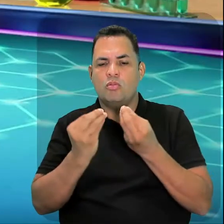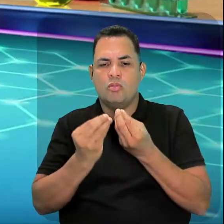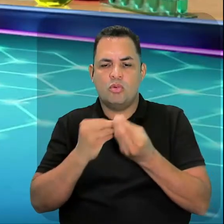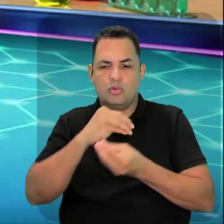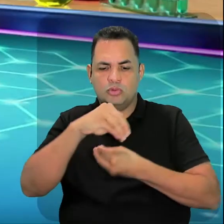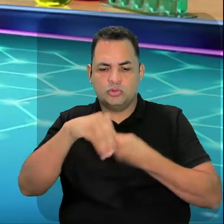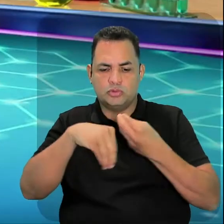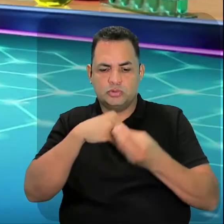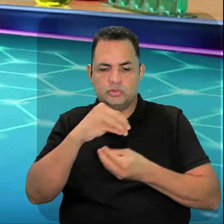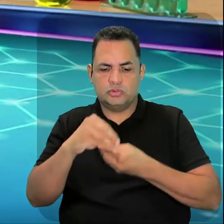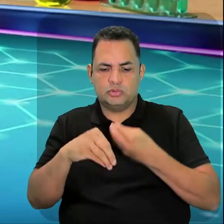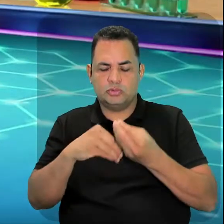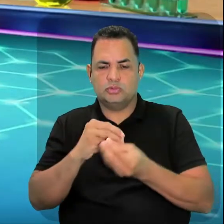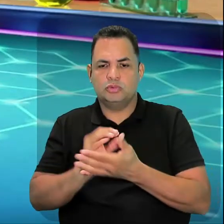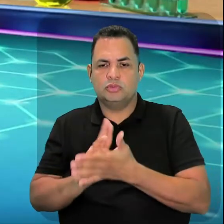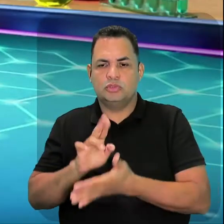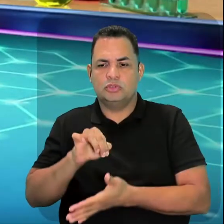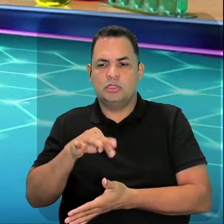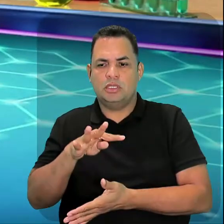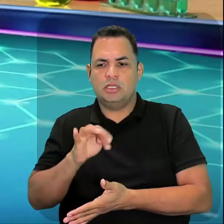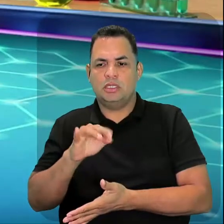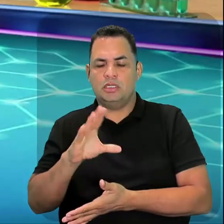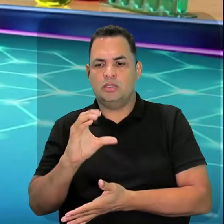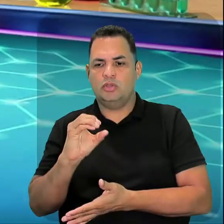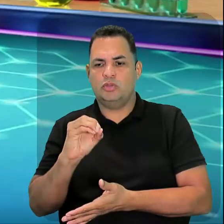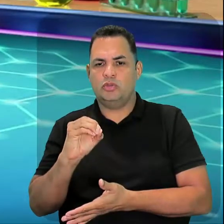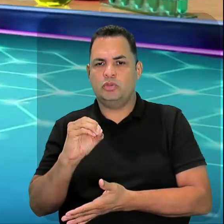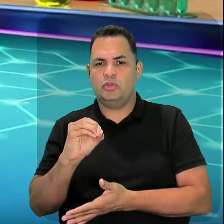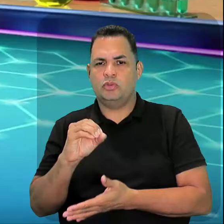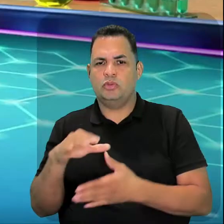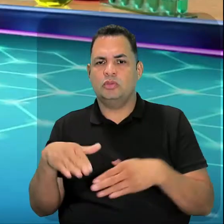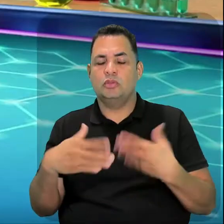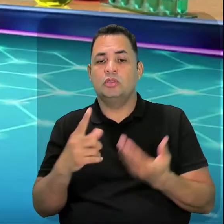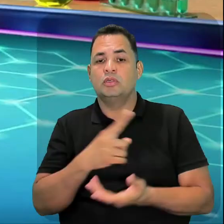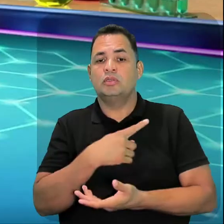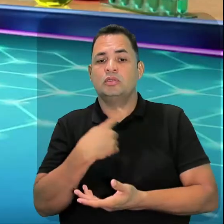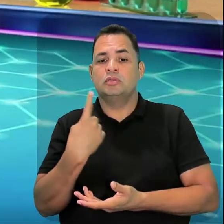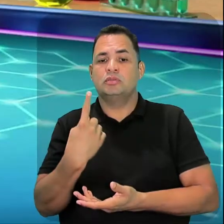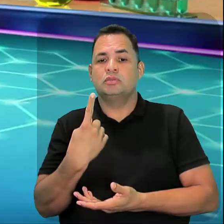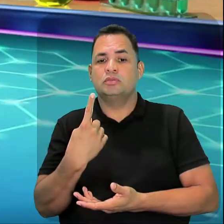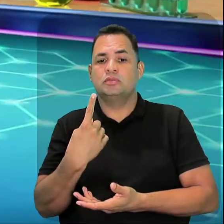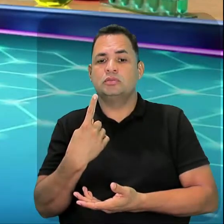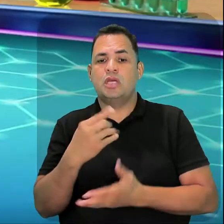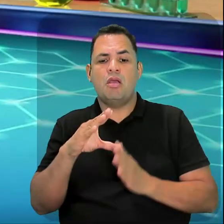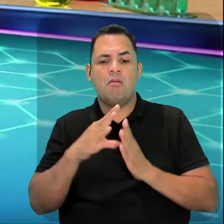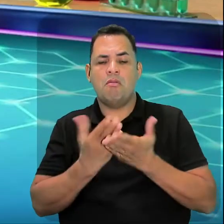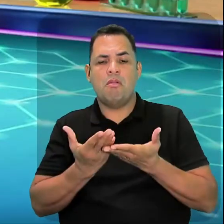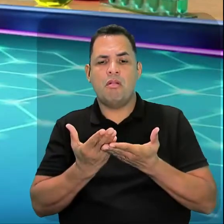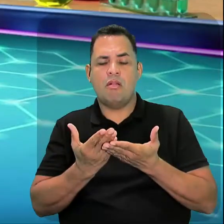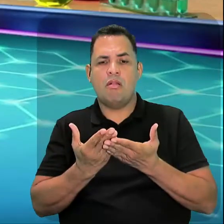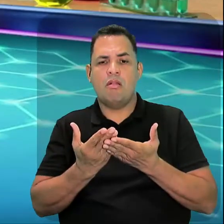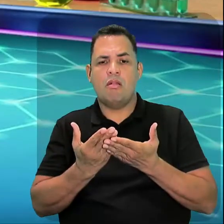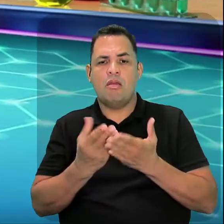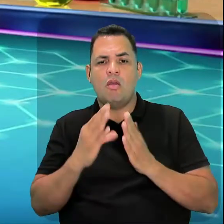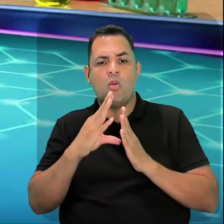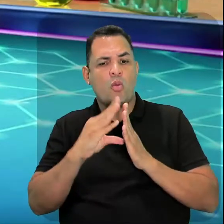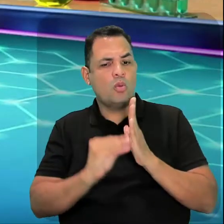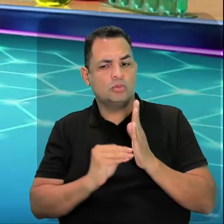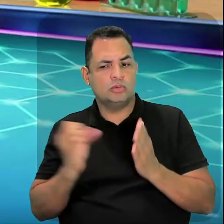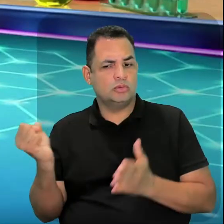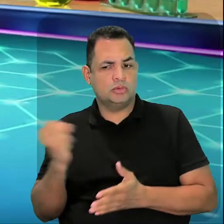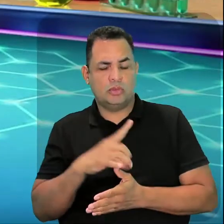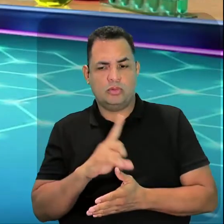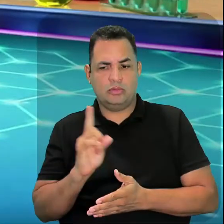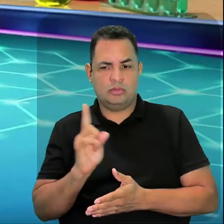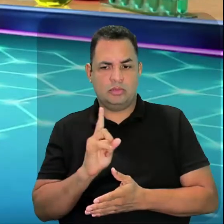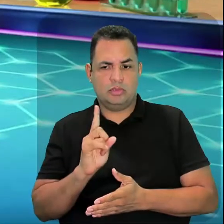um nitro composto. Então, pessoal, o que a gente está vendo aqui não é um conteúdo novo, 100% novo,